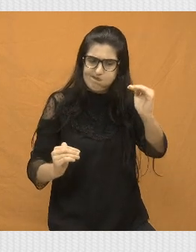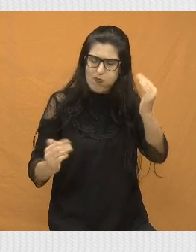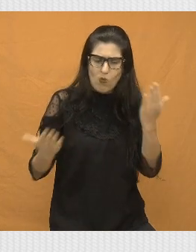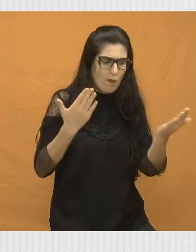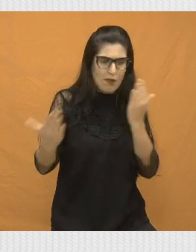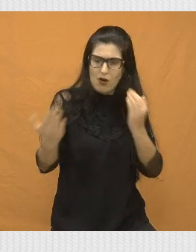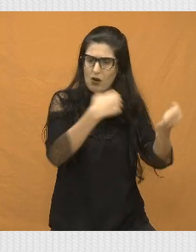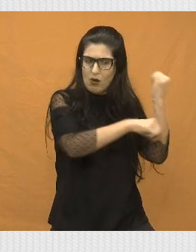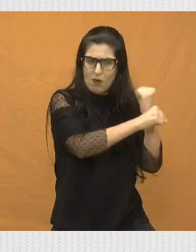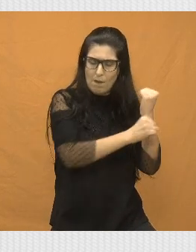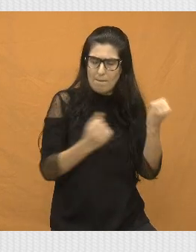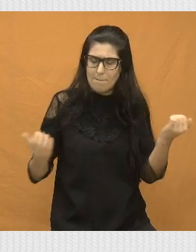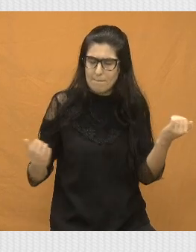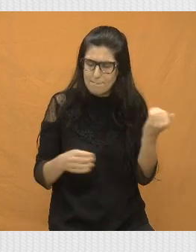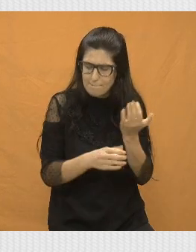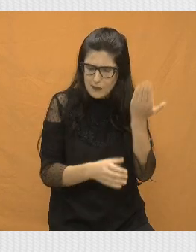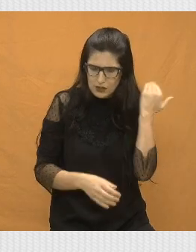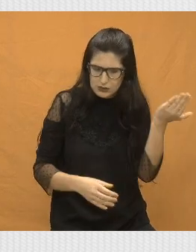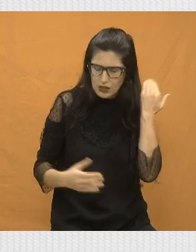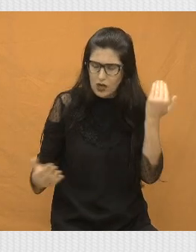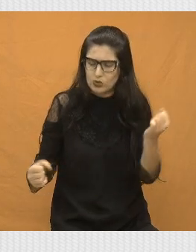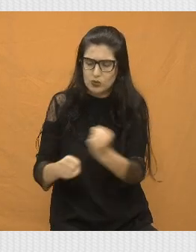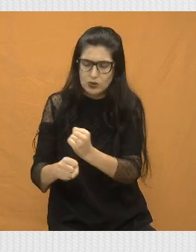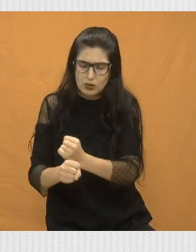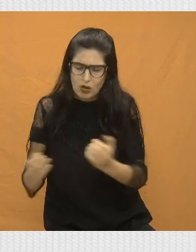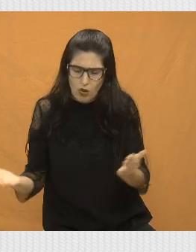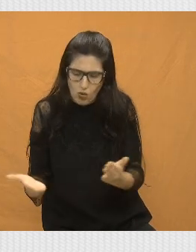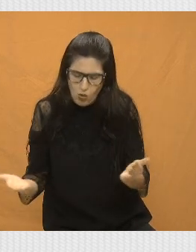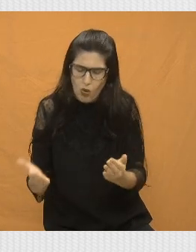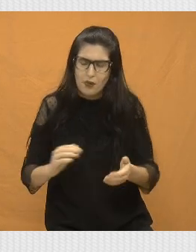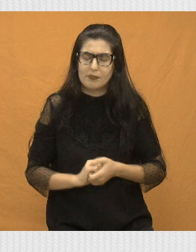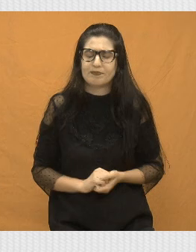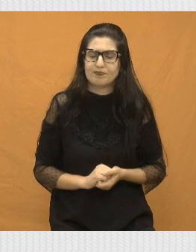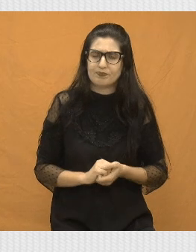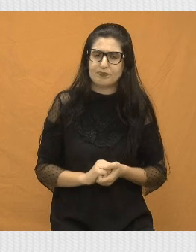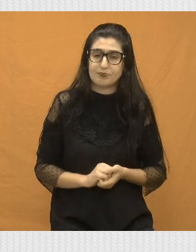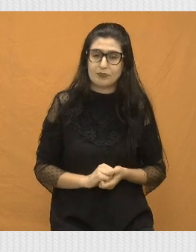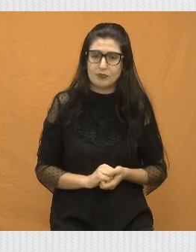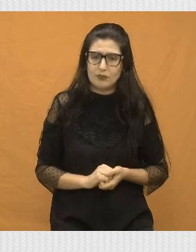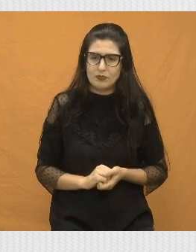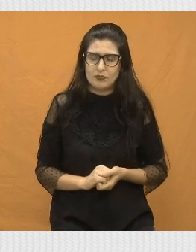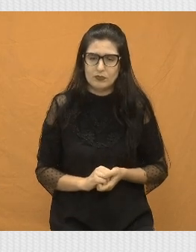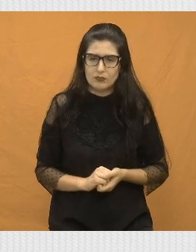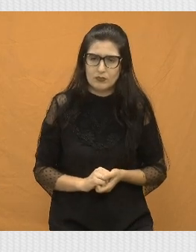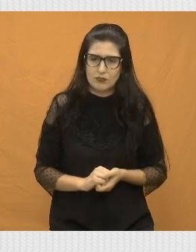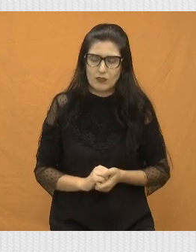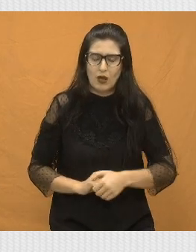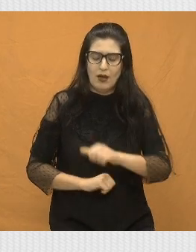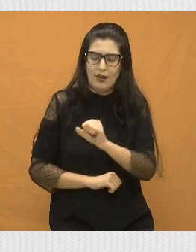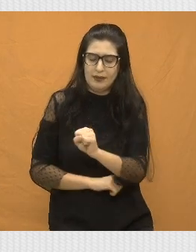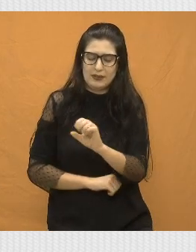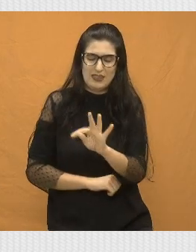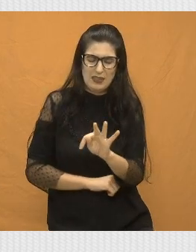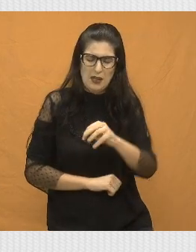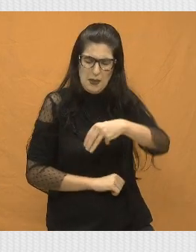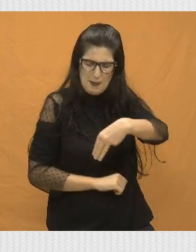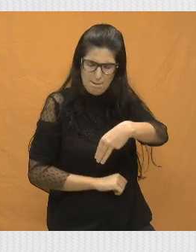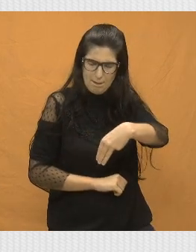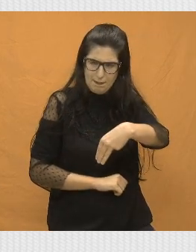de acordo com novas metodologias hoje aplicáveis com o STM,